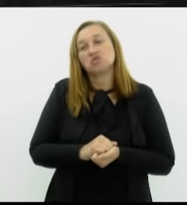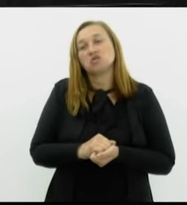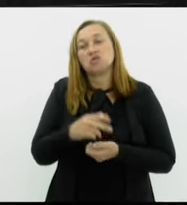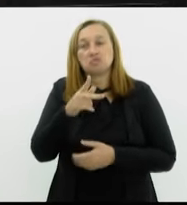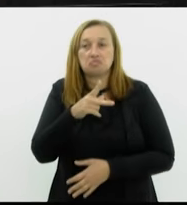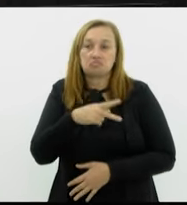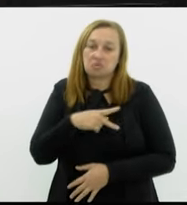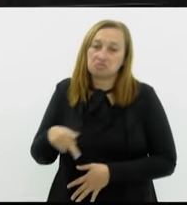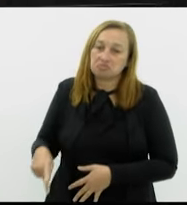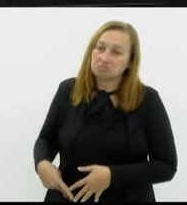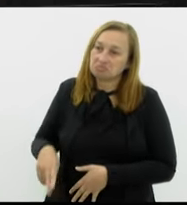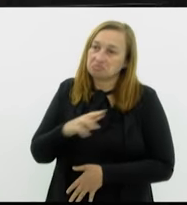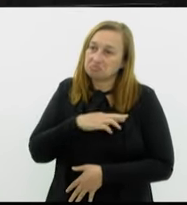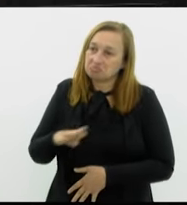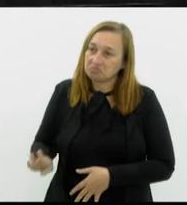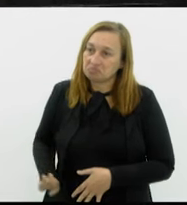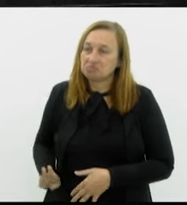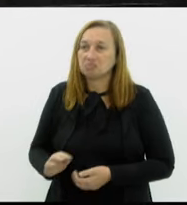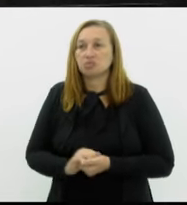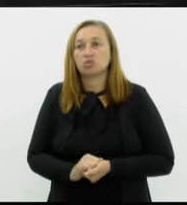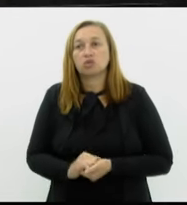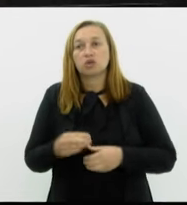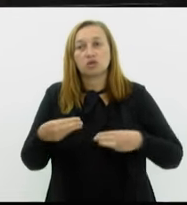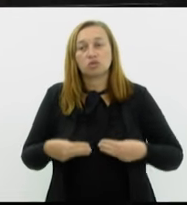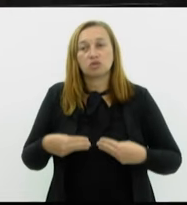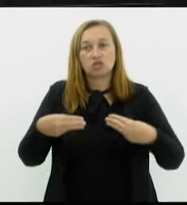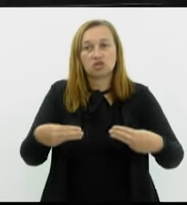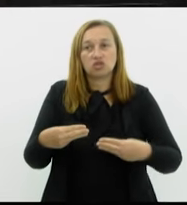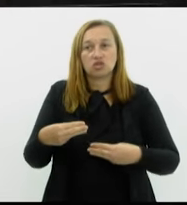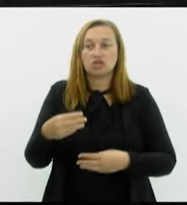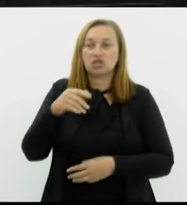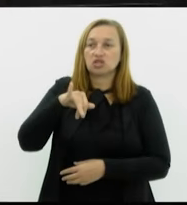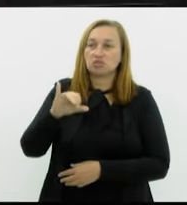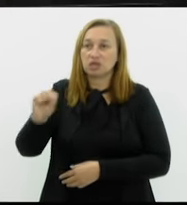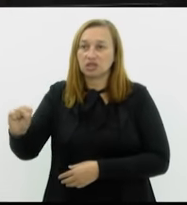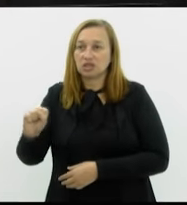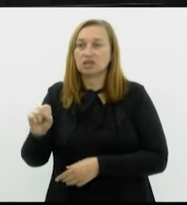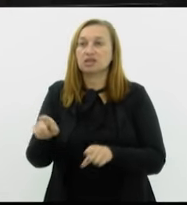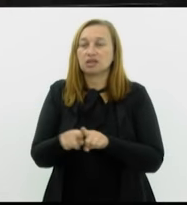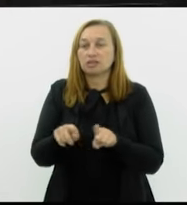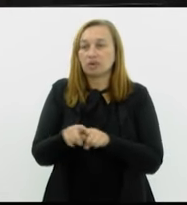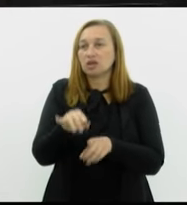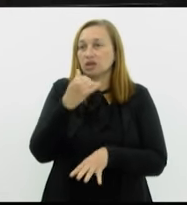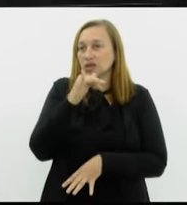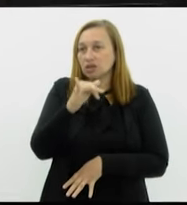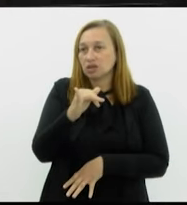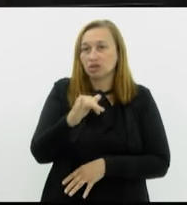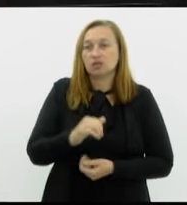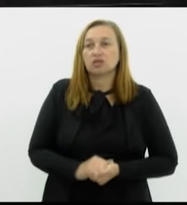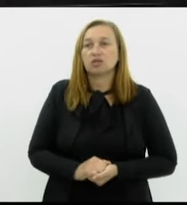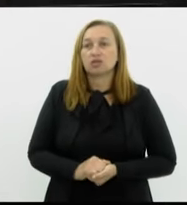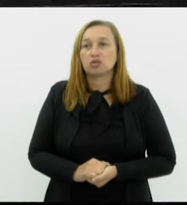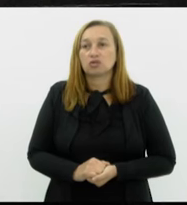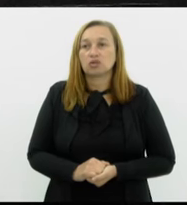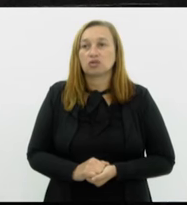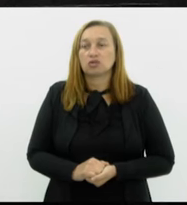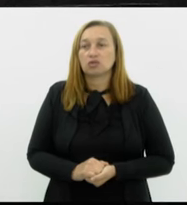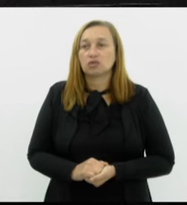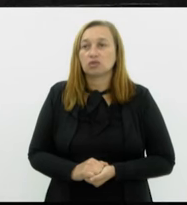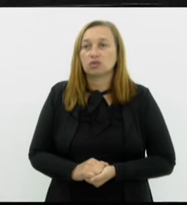da República e o ministro de Minas e Energia acordarem com o nome do